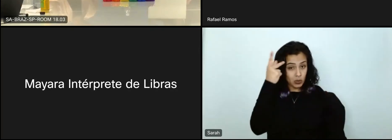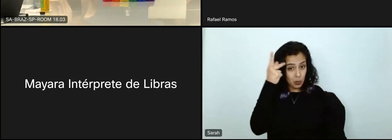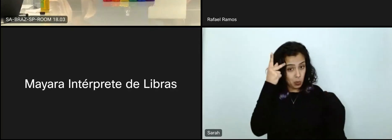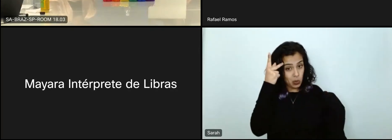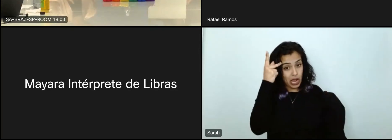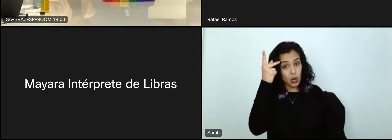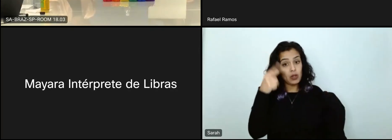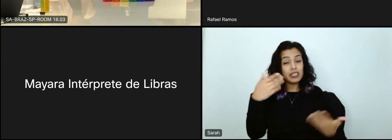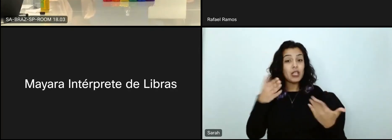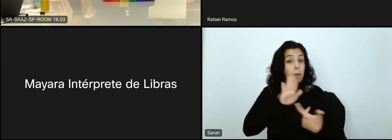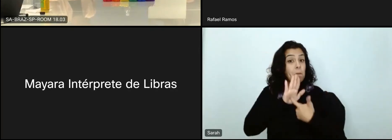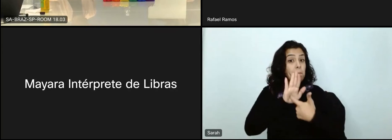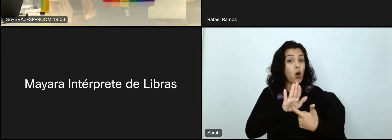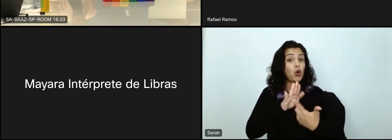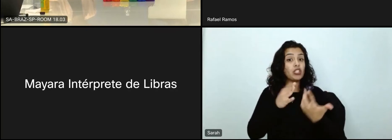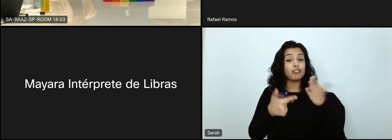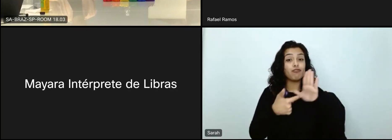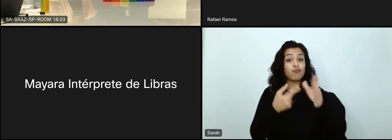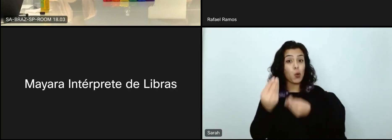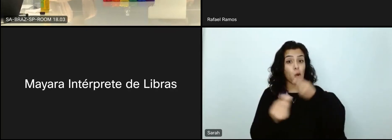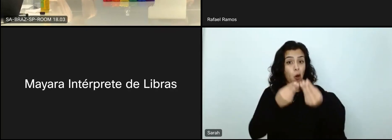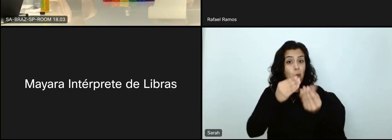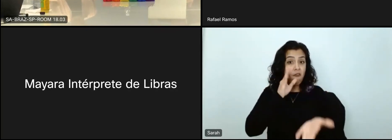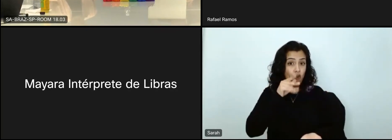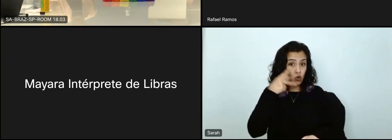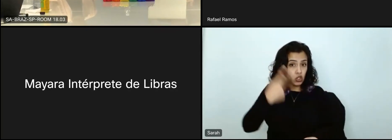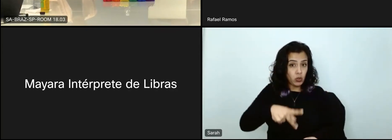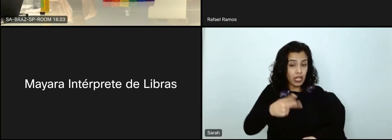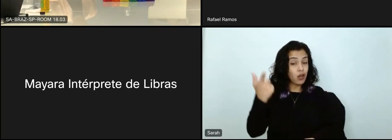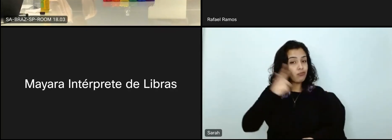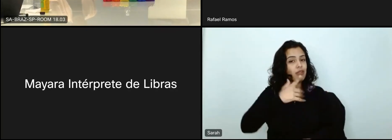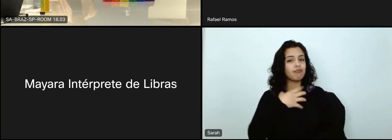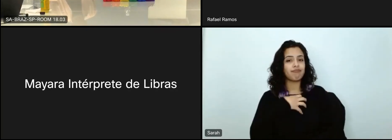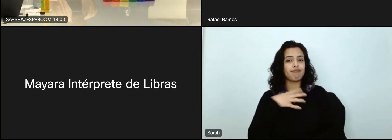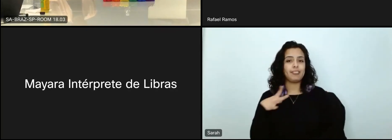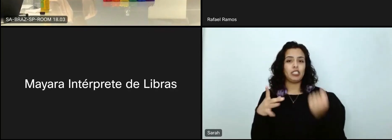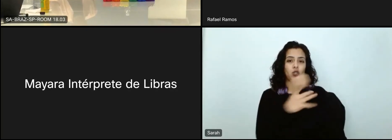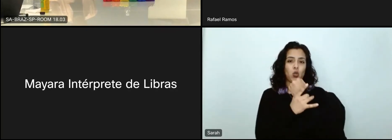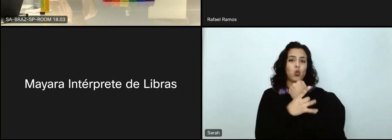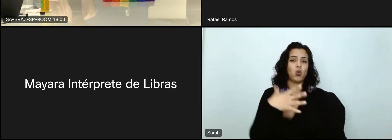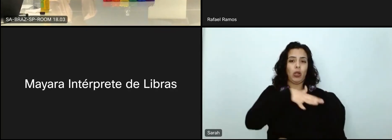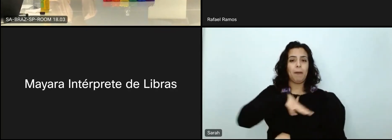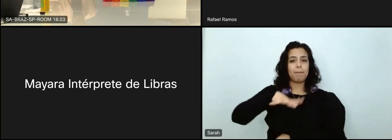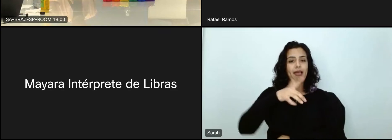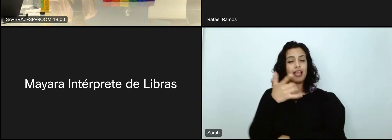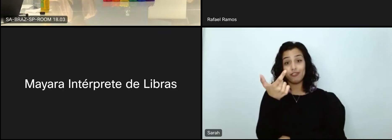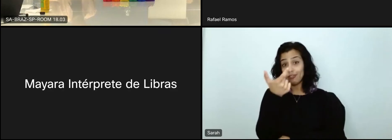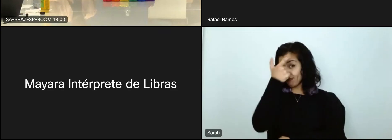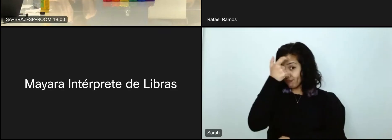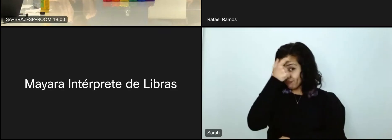que eles se sentem seguros no nosso ambiente, o quanto que a gente consegue trazer essa consciência. E o grande ponto